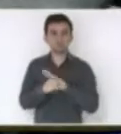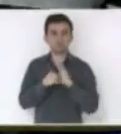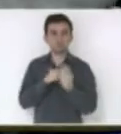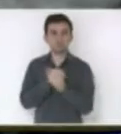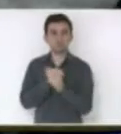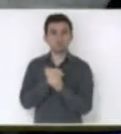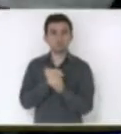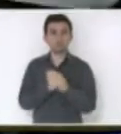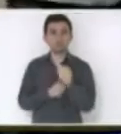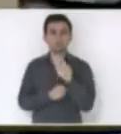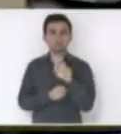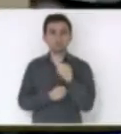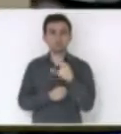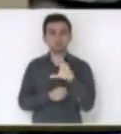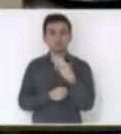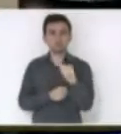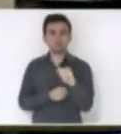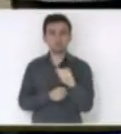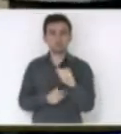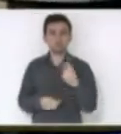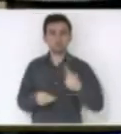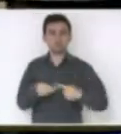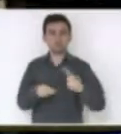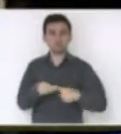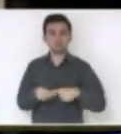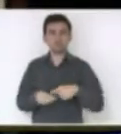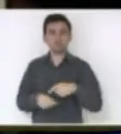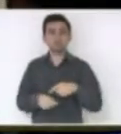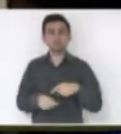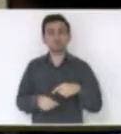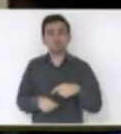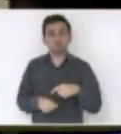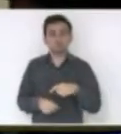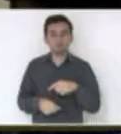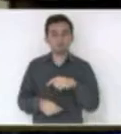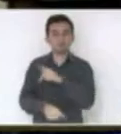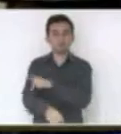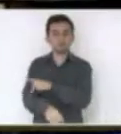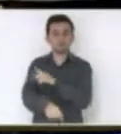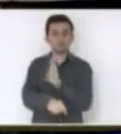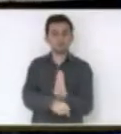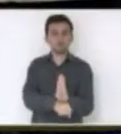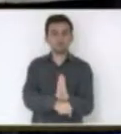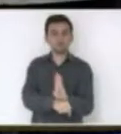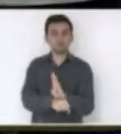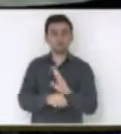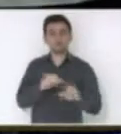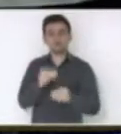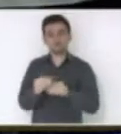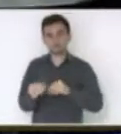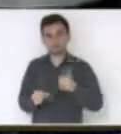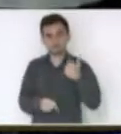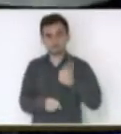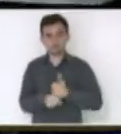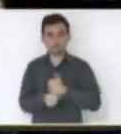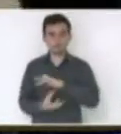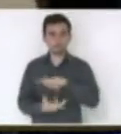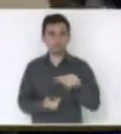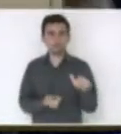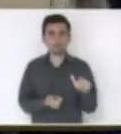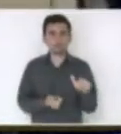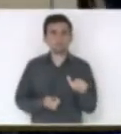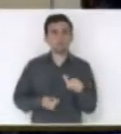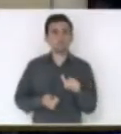Araçá, do município de Porto Belo, com emenda substitutiva global, em